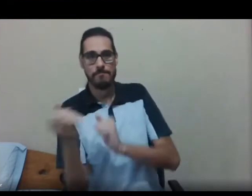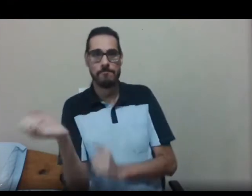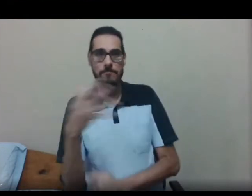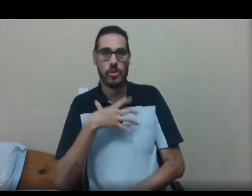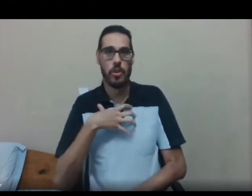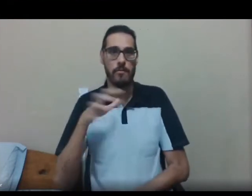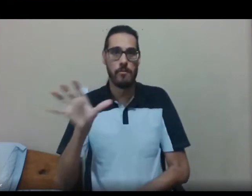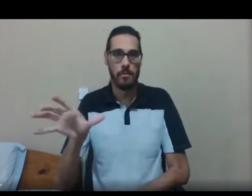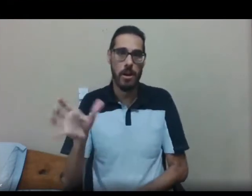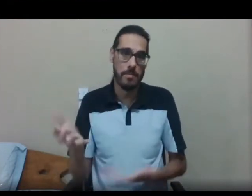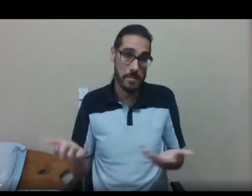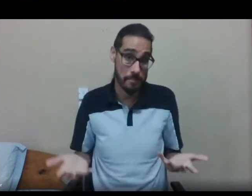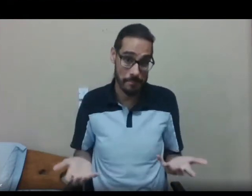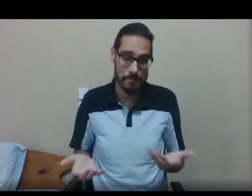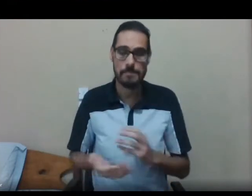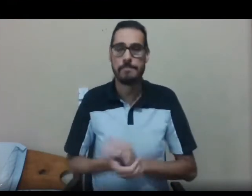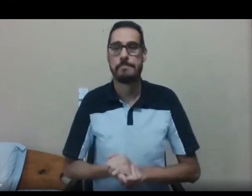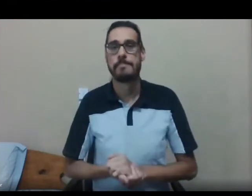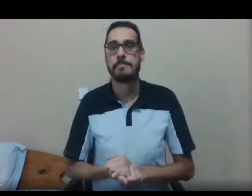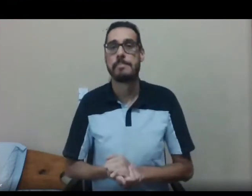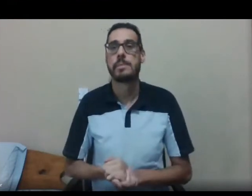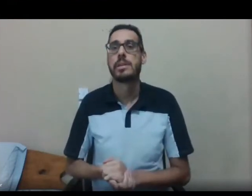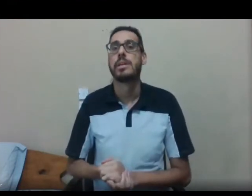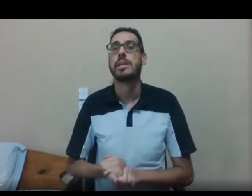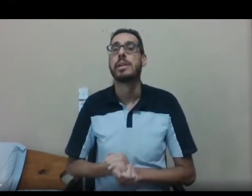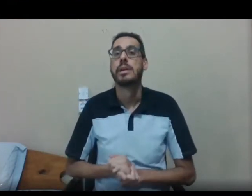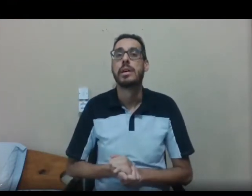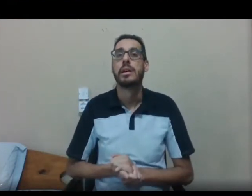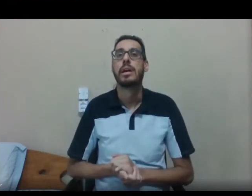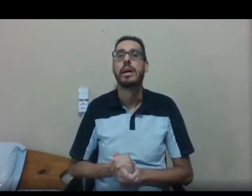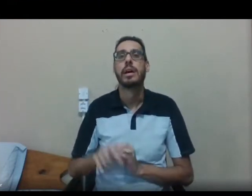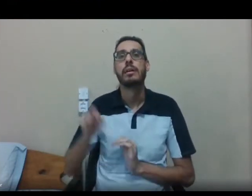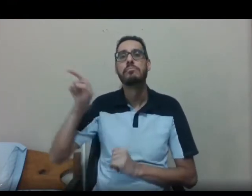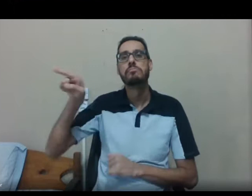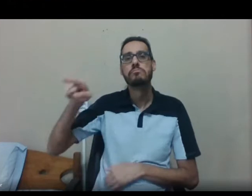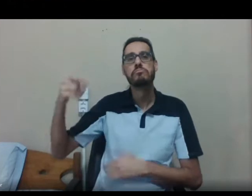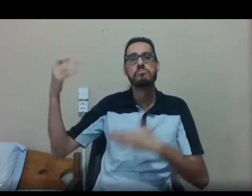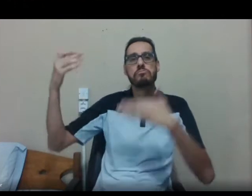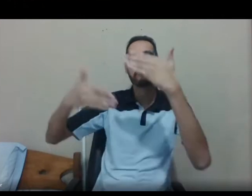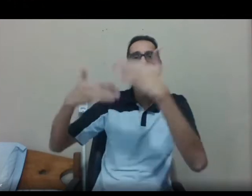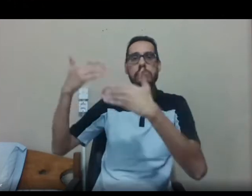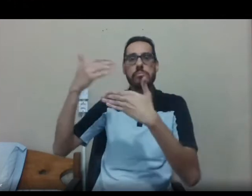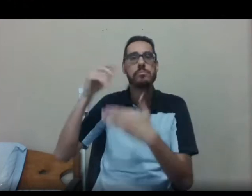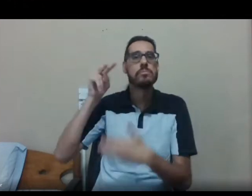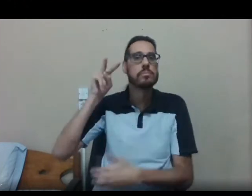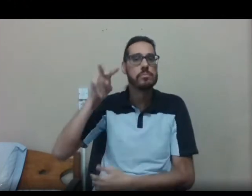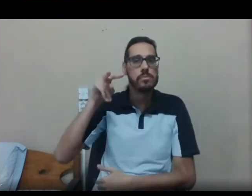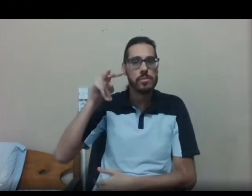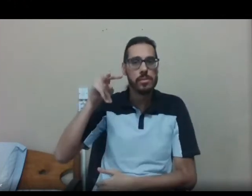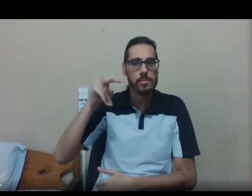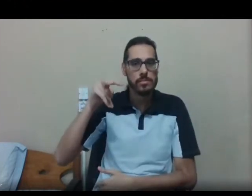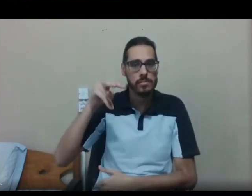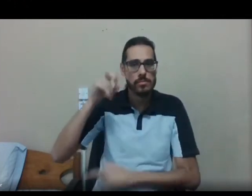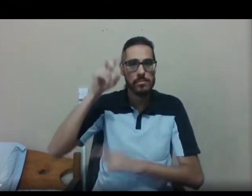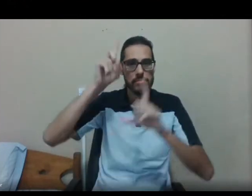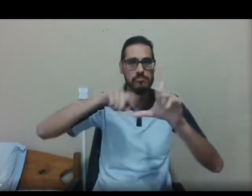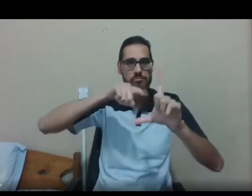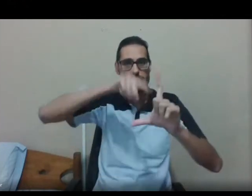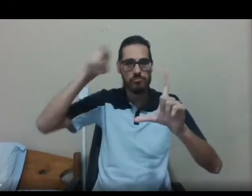em junho, tá bom? Sobre planejamento de carga horária. E eu achei muito interessante retomar aqui essa